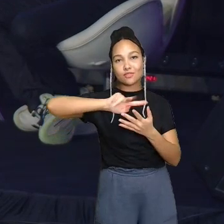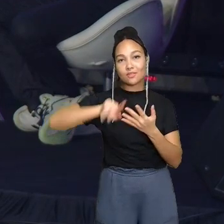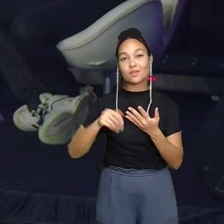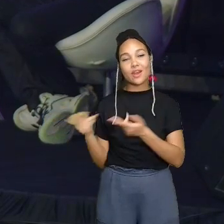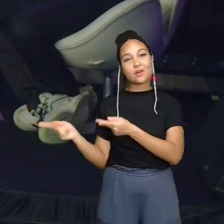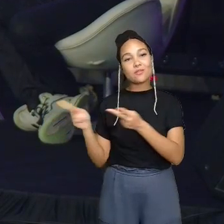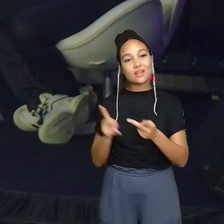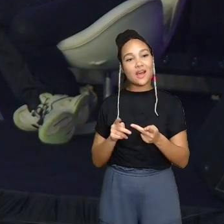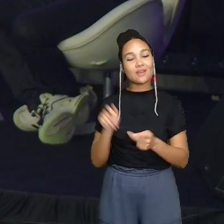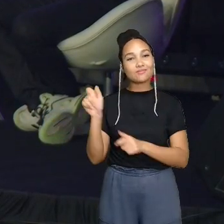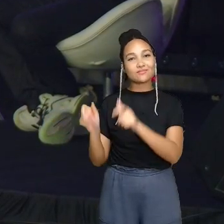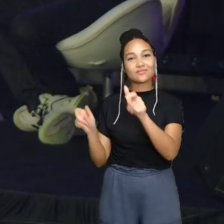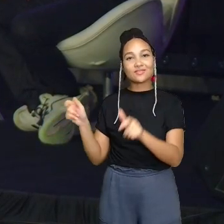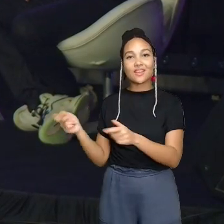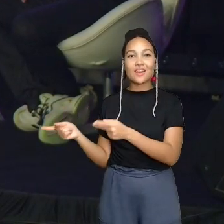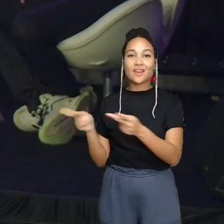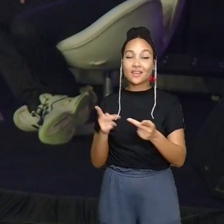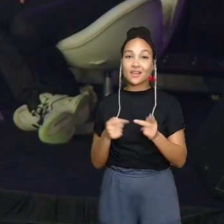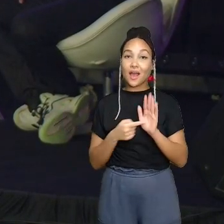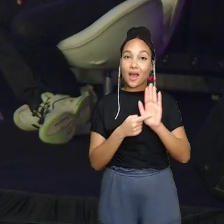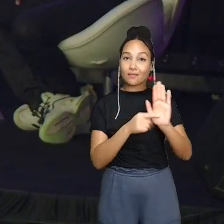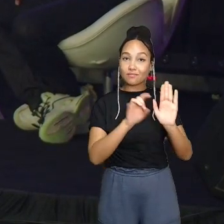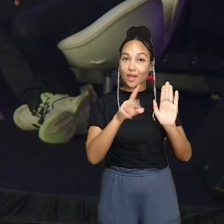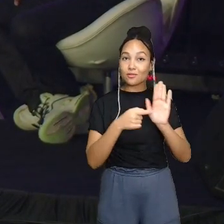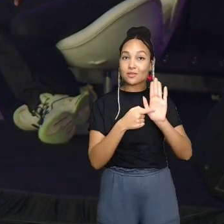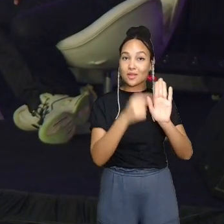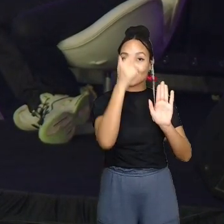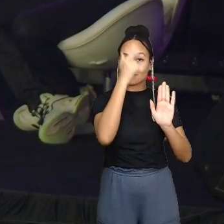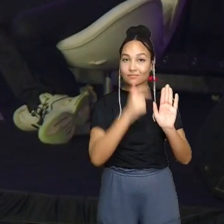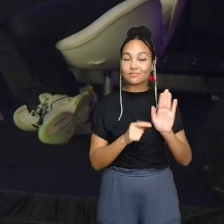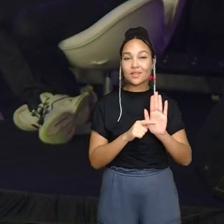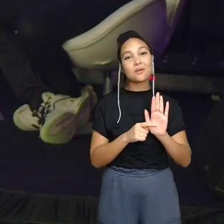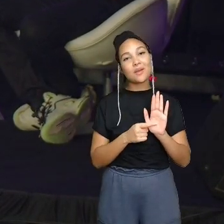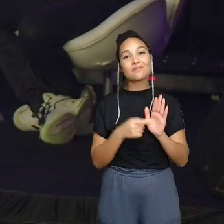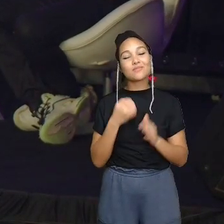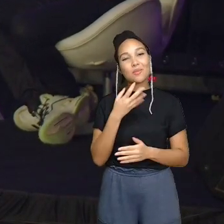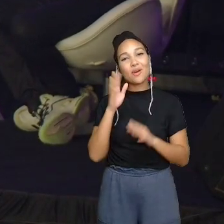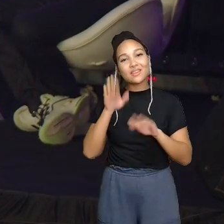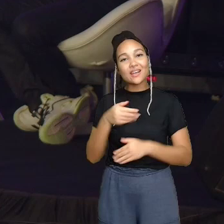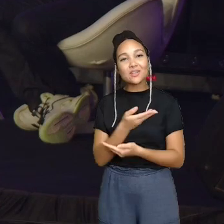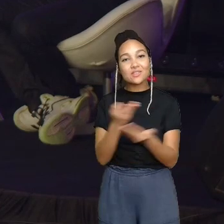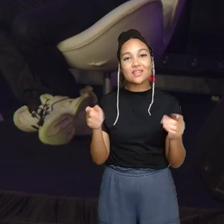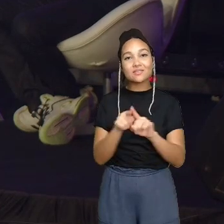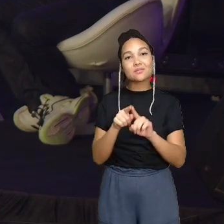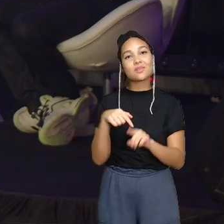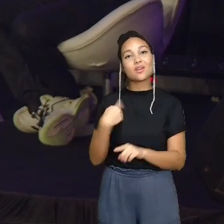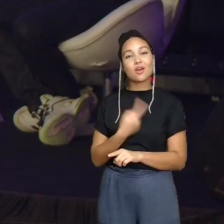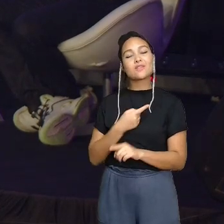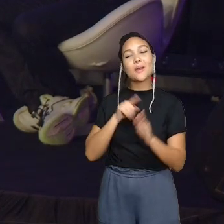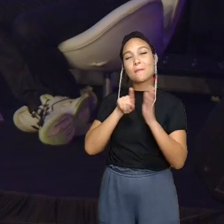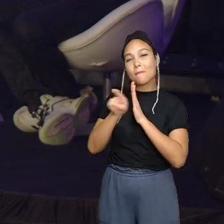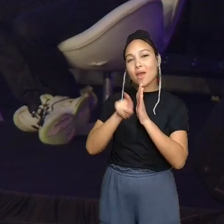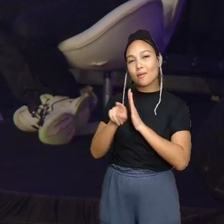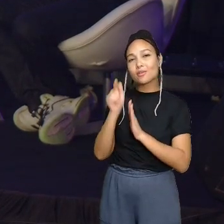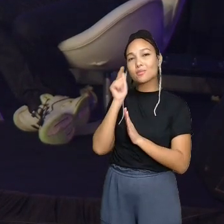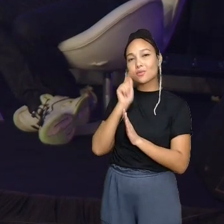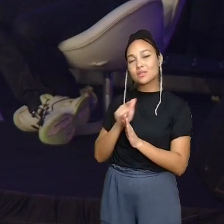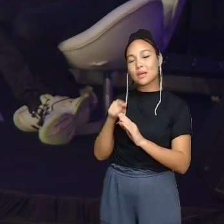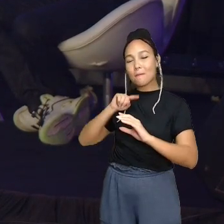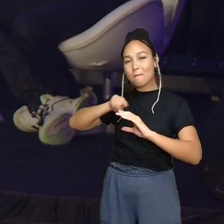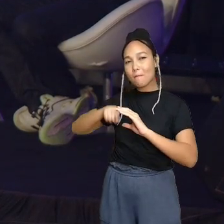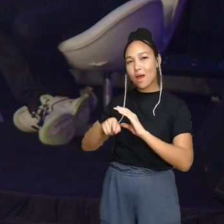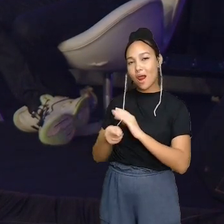e a Camila a se apresentarem, darem o seu boa tarde a vocês, e a gente vai passar aqui por algumas perguntas para podermos mergulhar um pouco